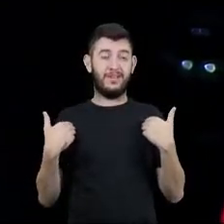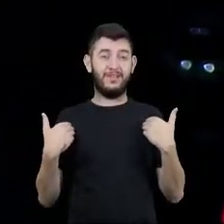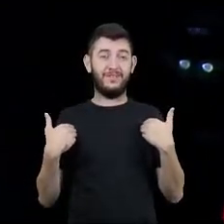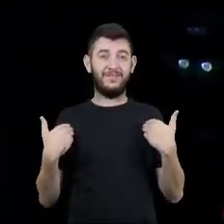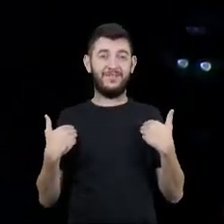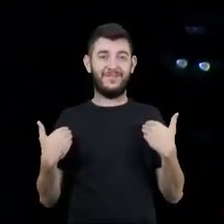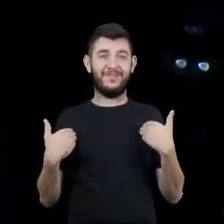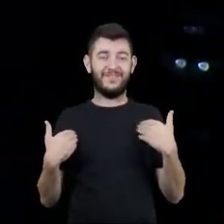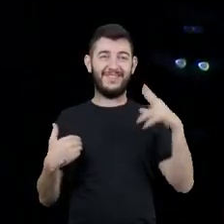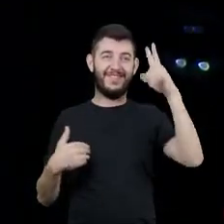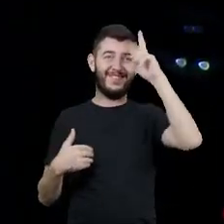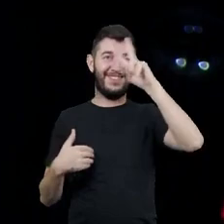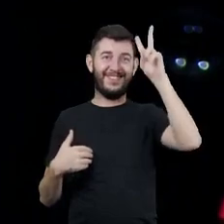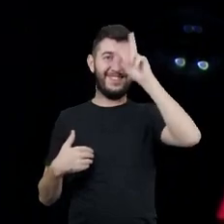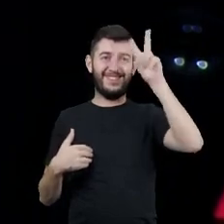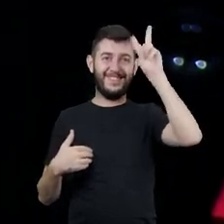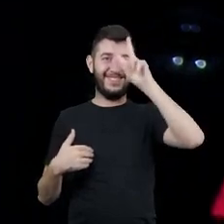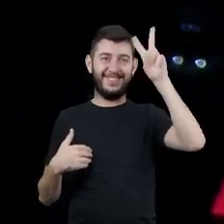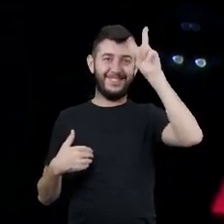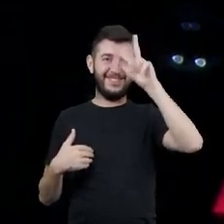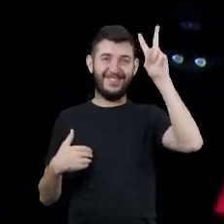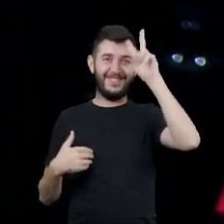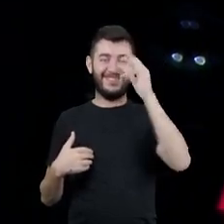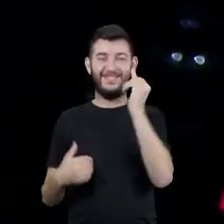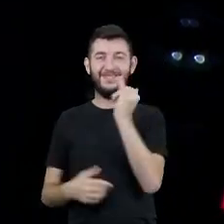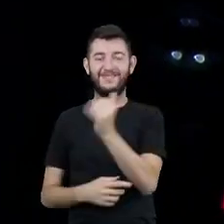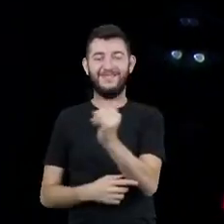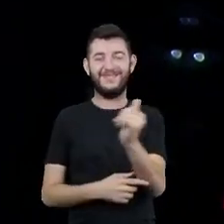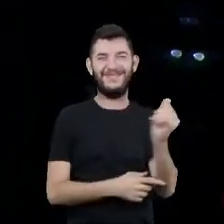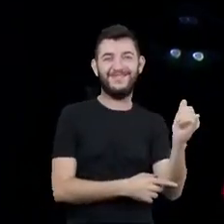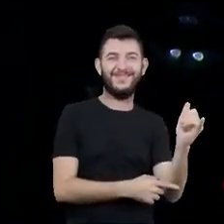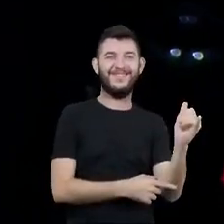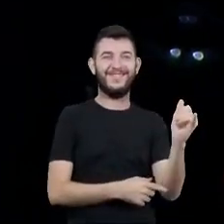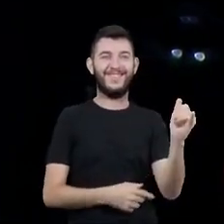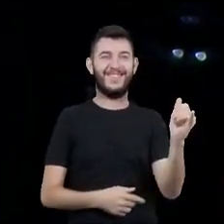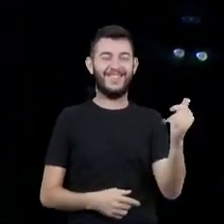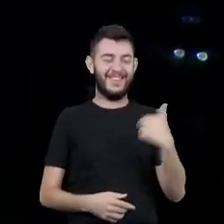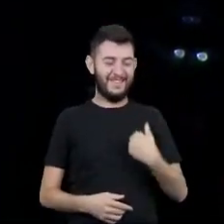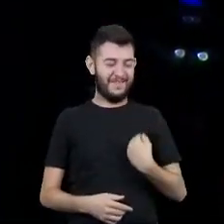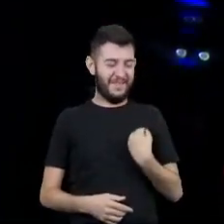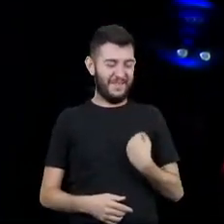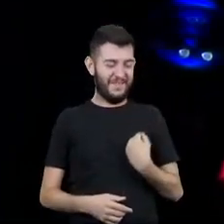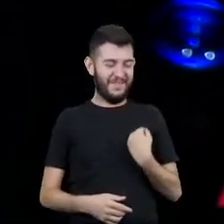vida, que não tem muito tempo. Sou novo.